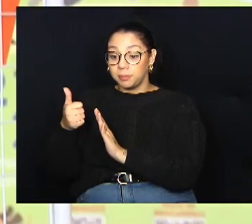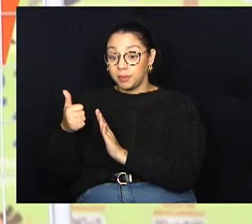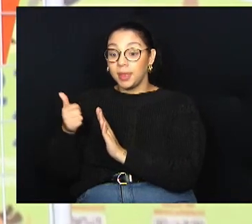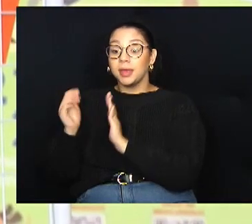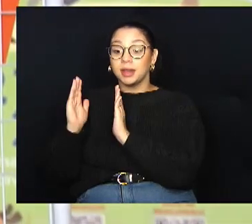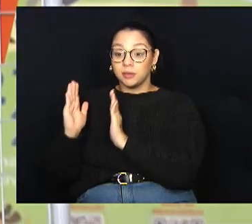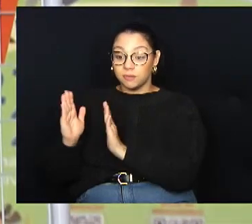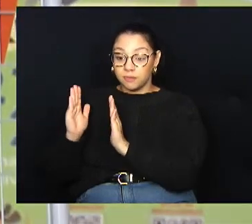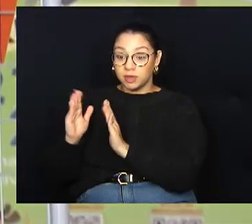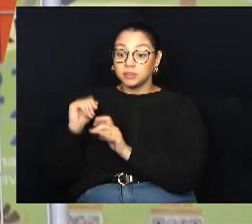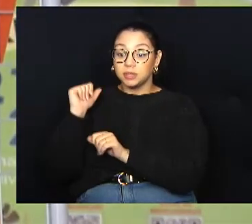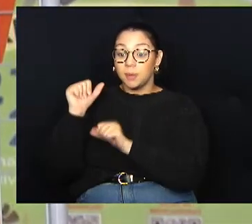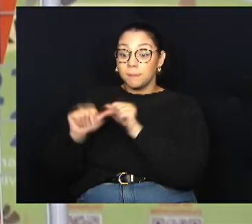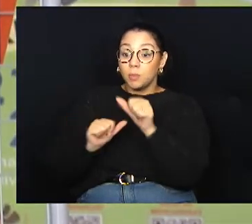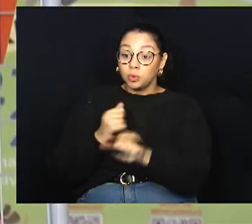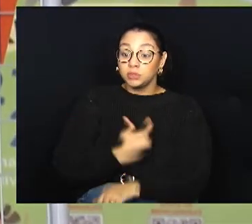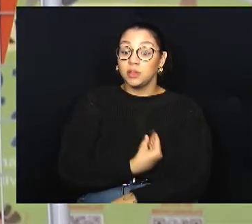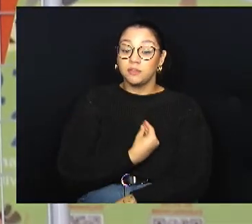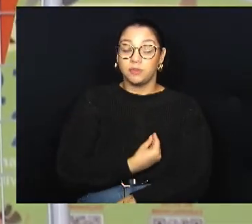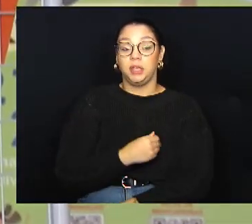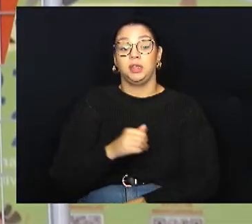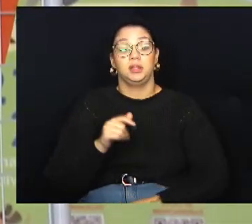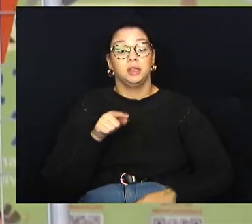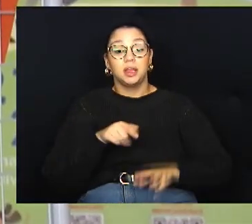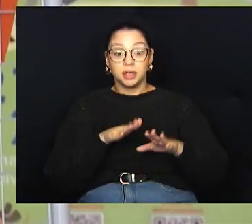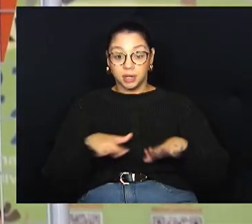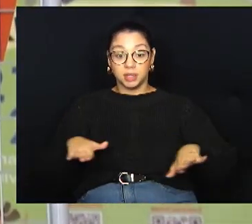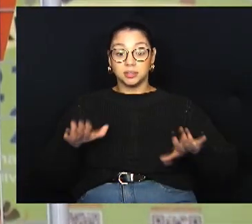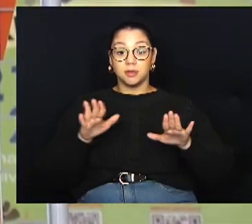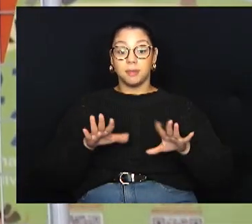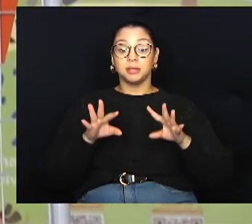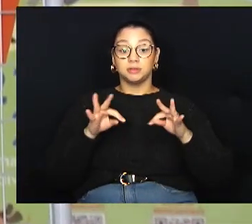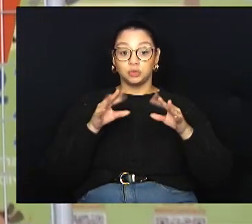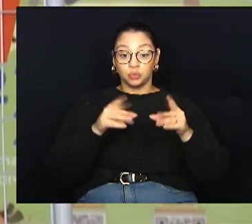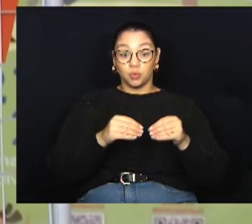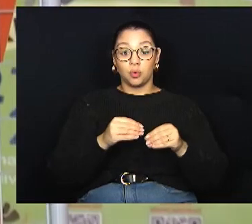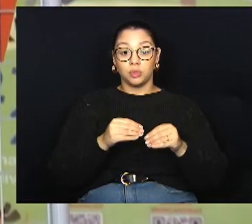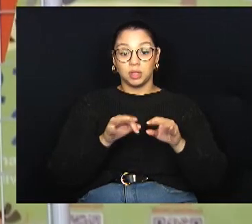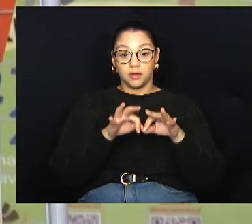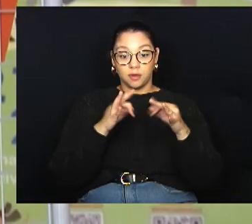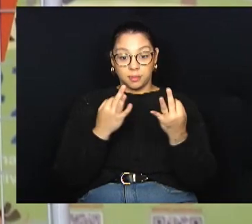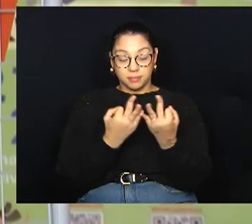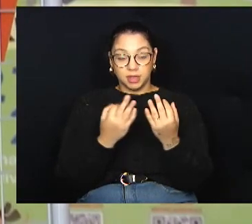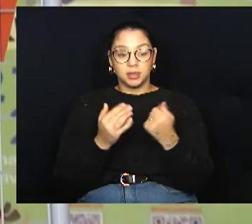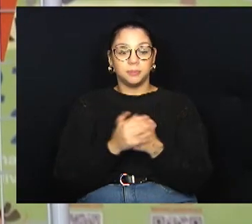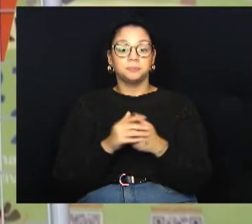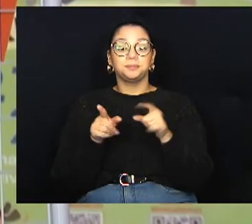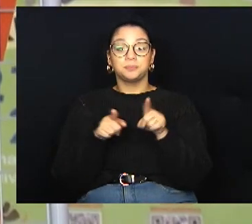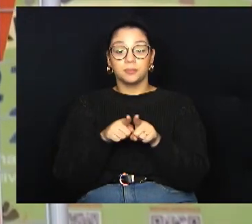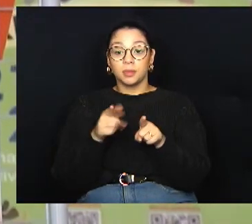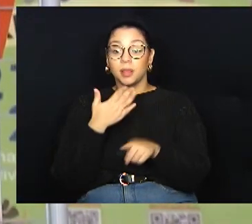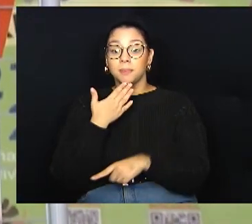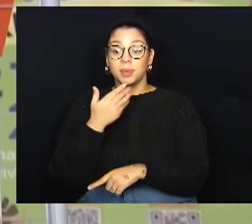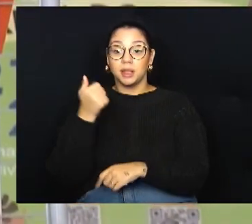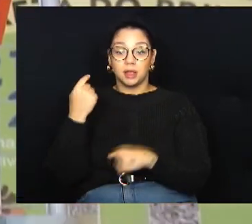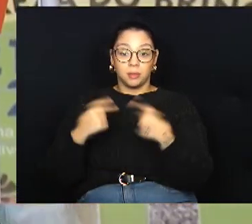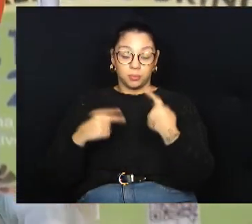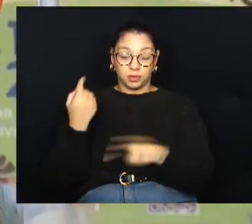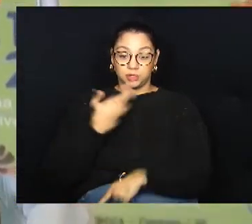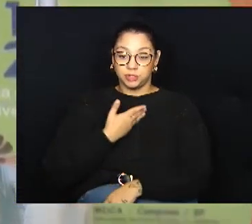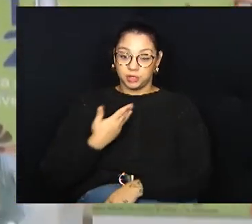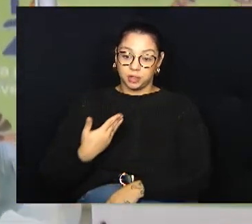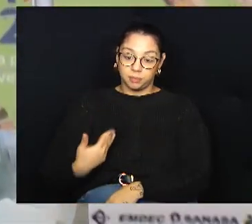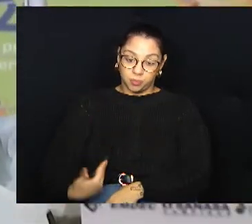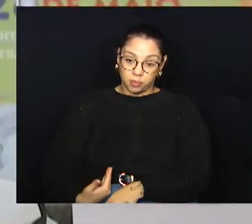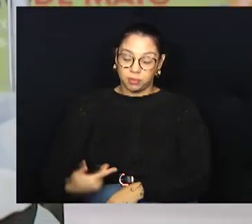só da criança, mas de toda a família dela. E também tem os estudos que a melhor política pública para se aplicar,